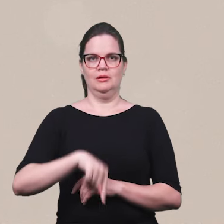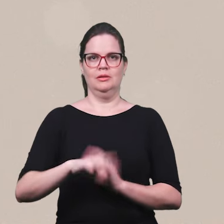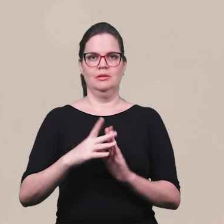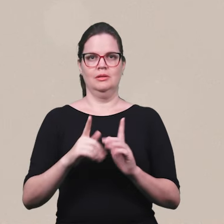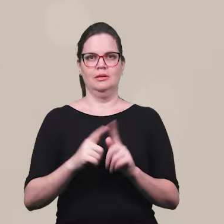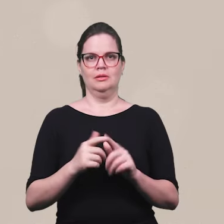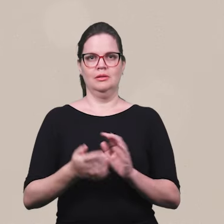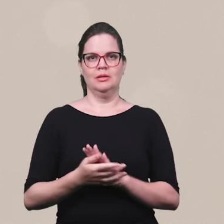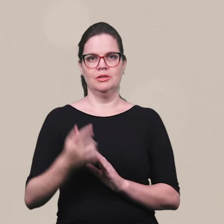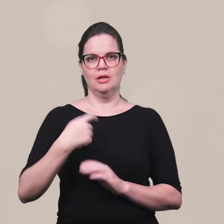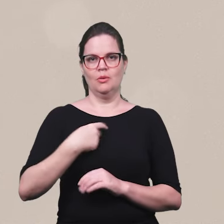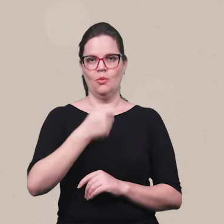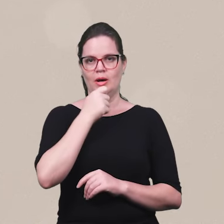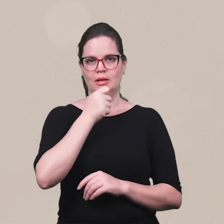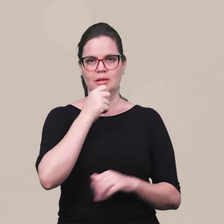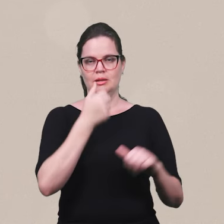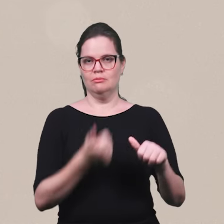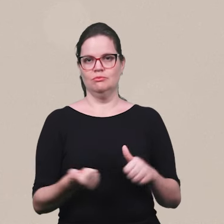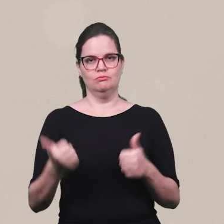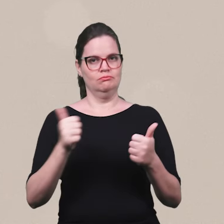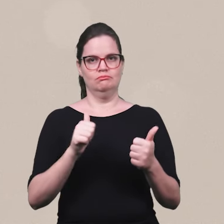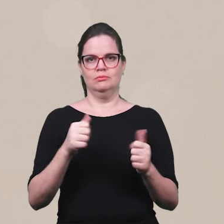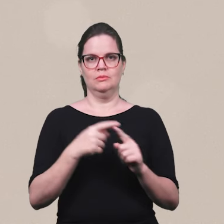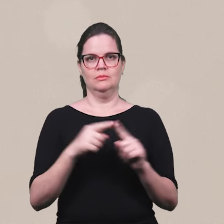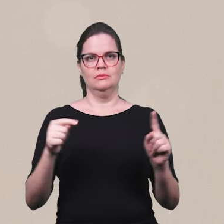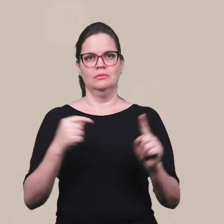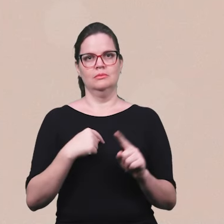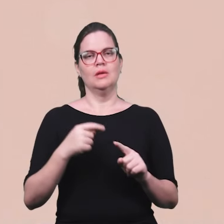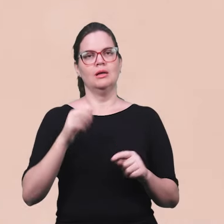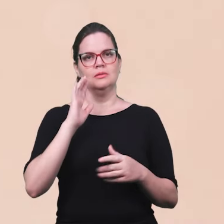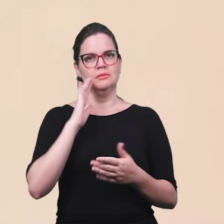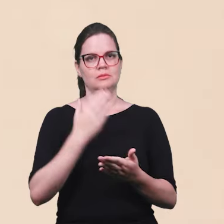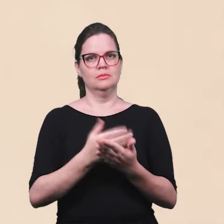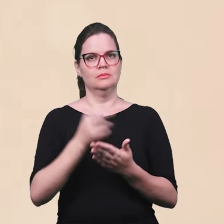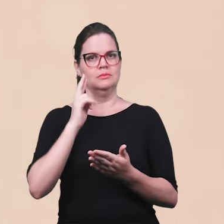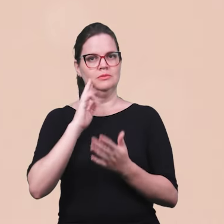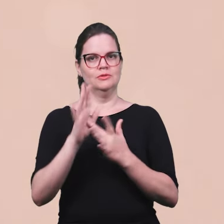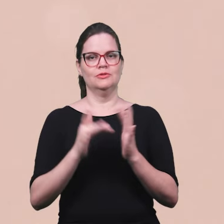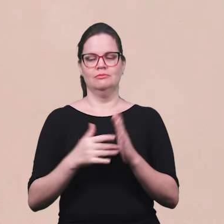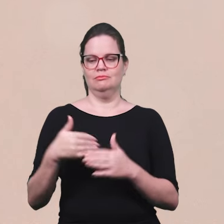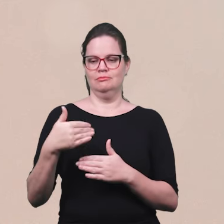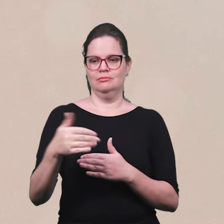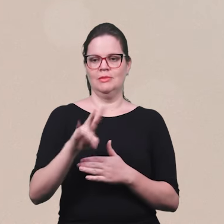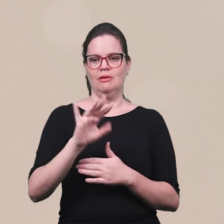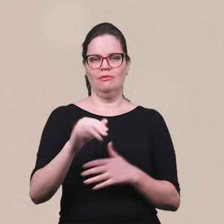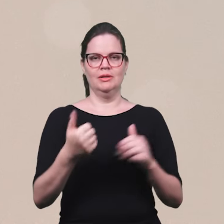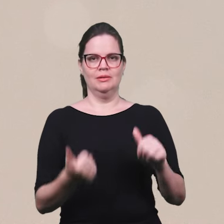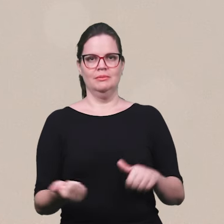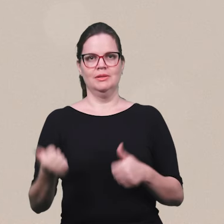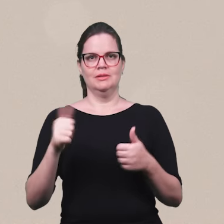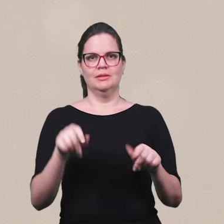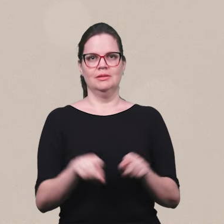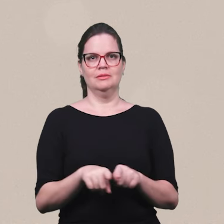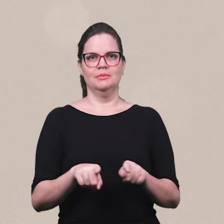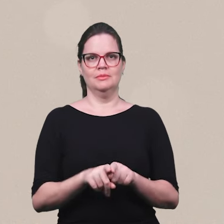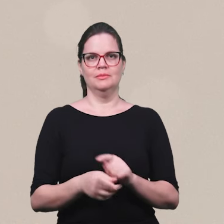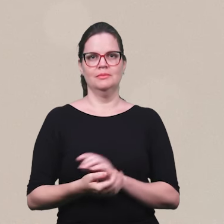na igreja. Não sou batizada, né? Aí, mas com fé no nosso Senhor Jesus Cristo, vai chegar a hora, né? Eu me